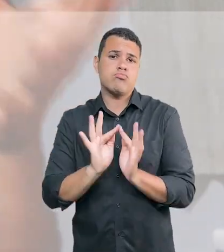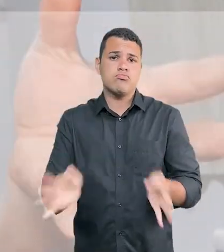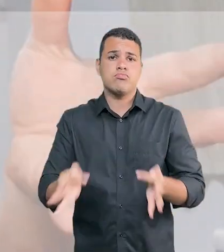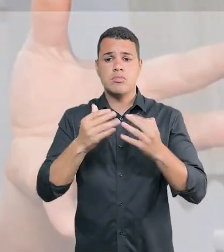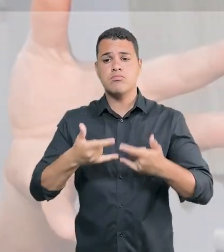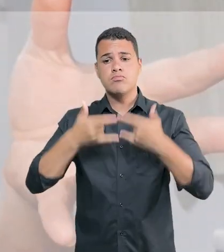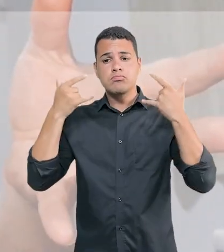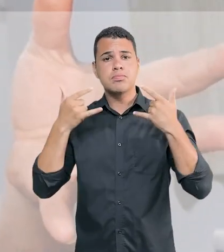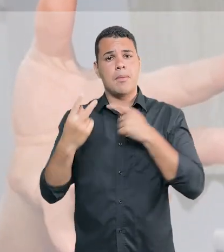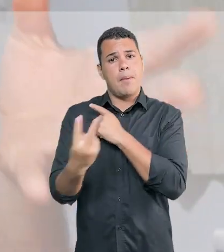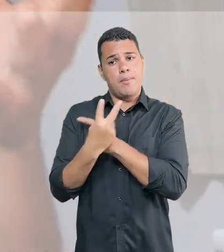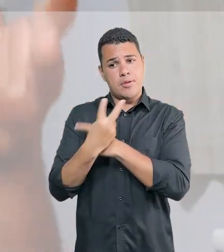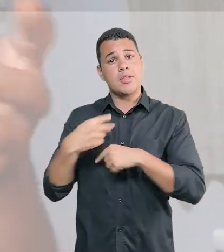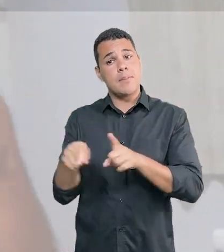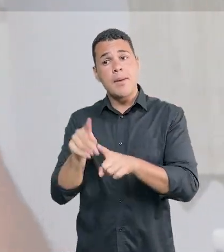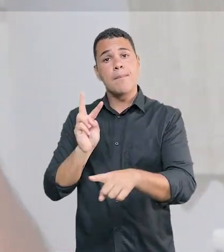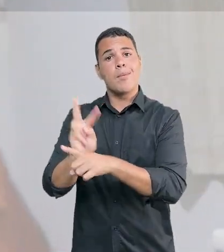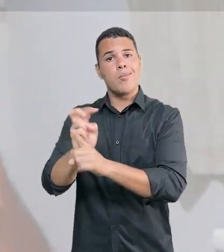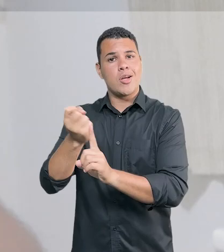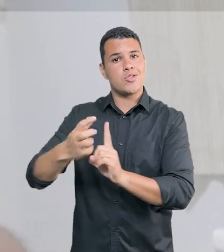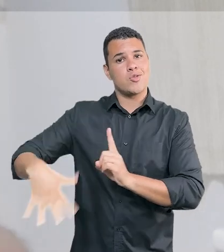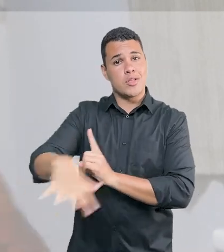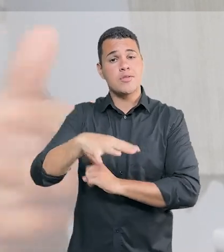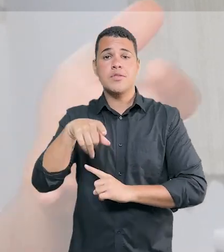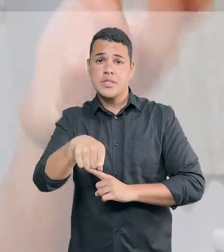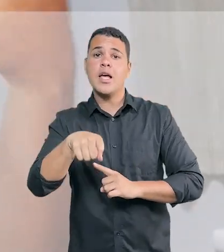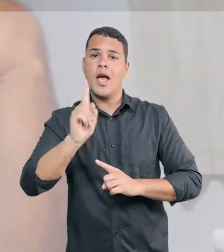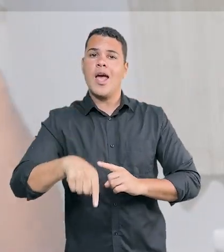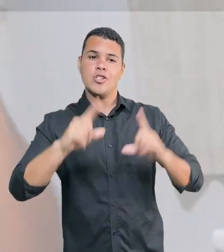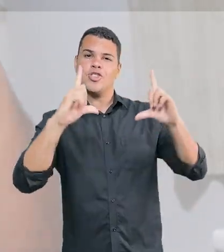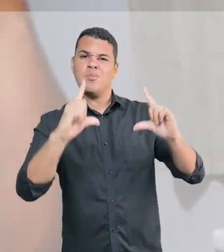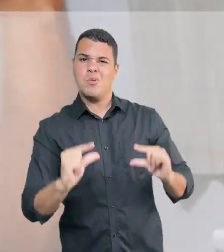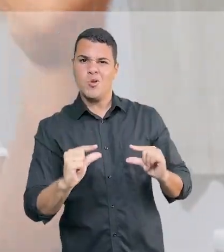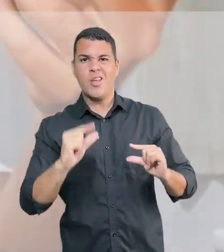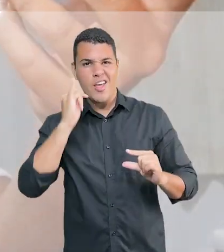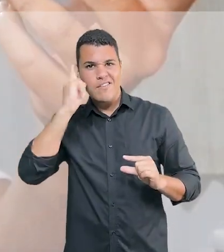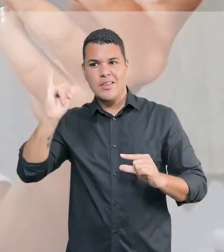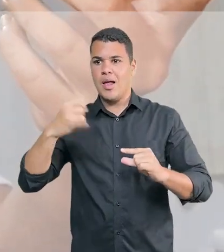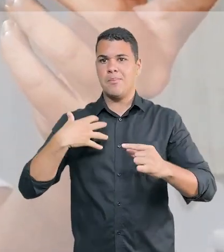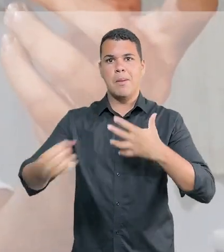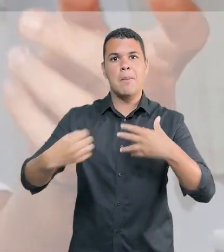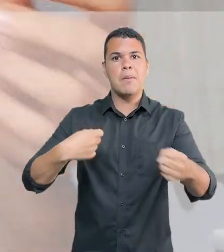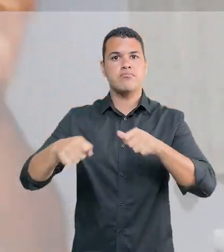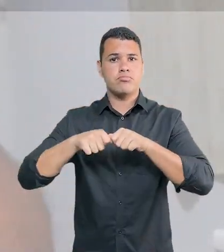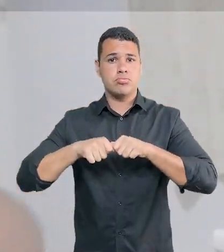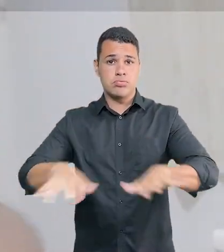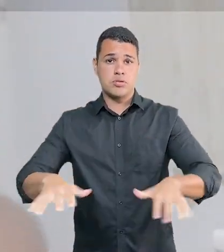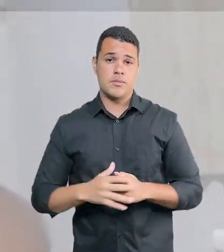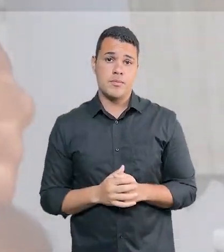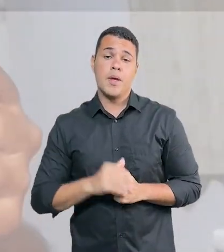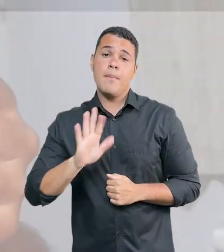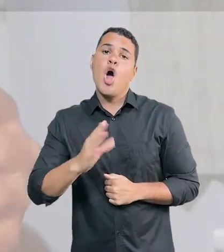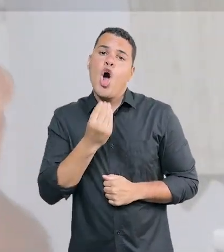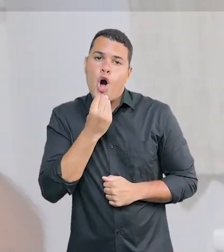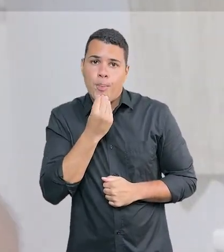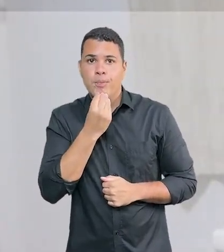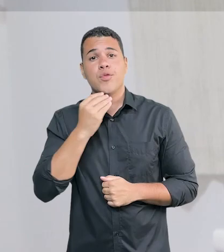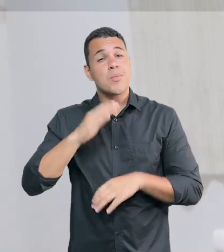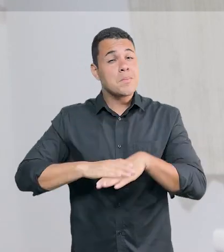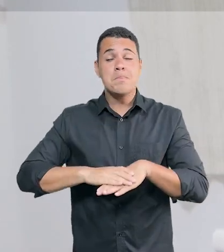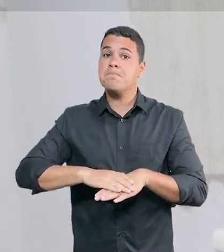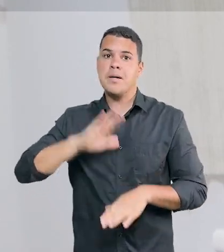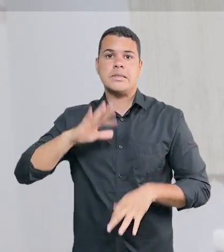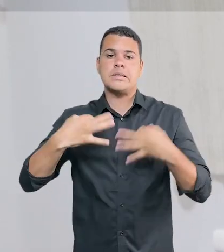sair, bota uma boa máscara para proteger o restante da população. Isso vai diminuir o risco de passar para outras pessoas. Lembrando, óbvio, né?